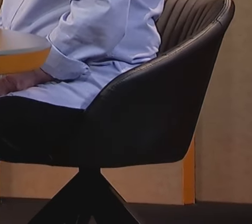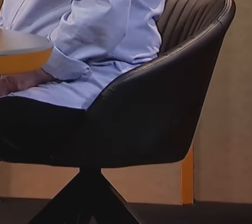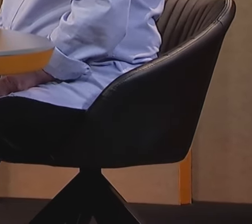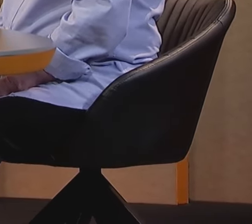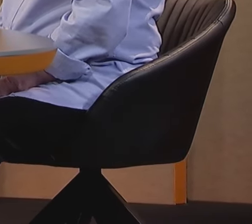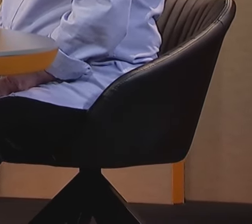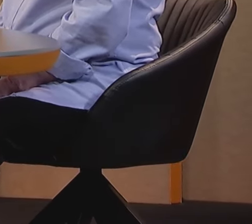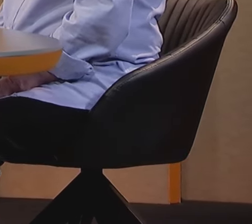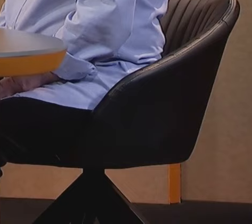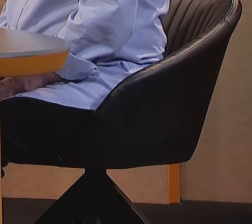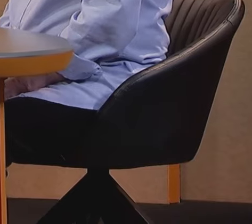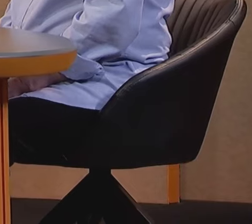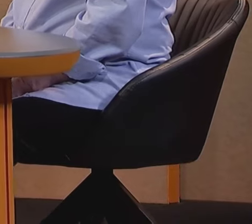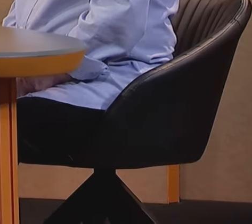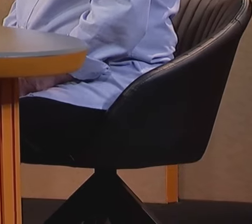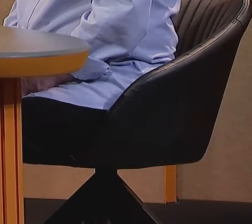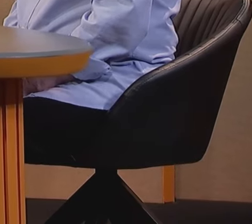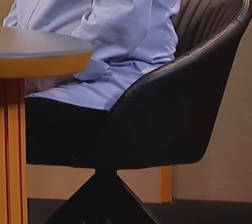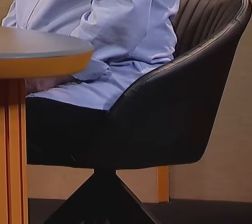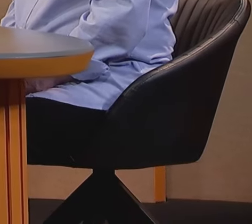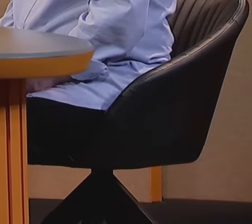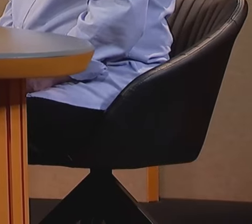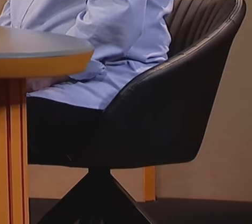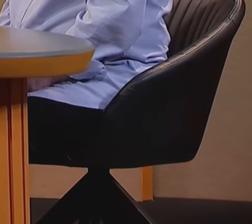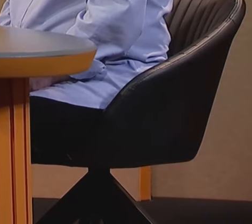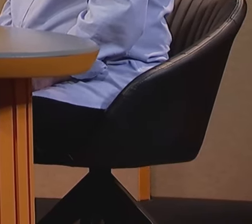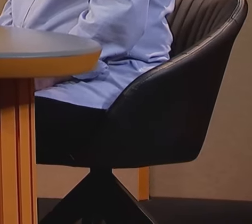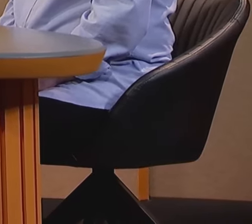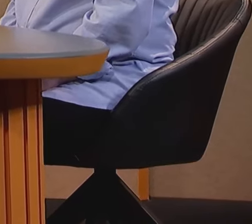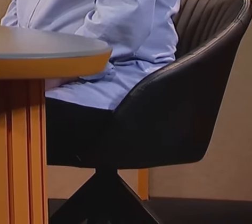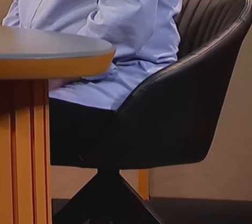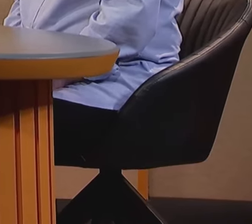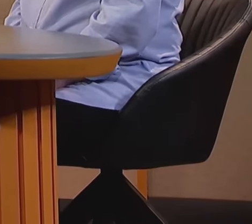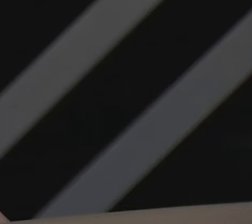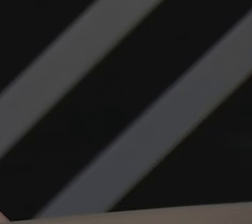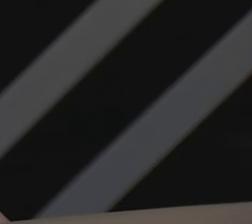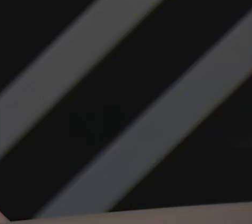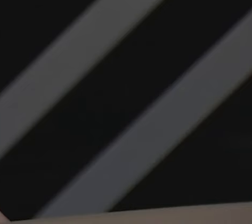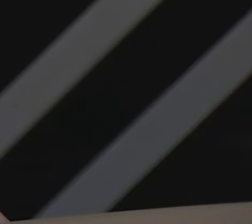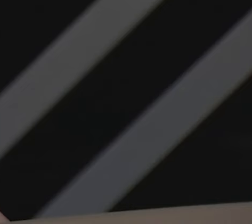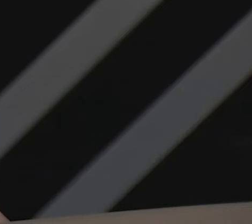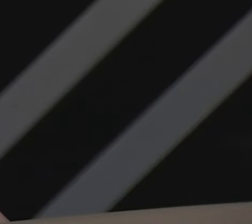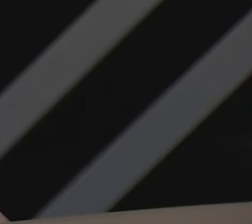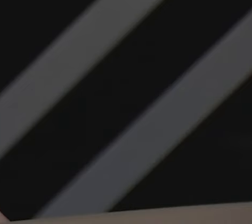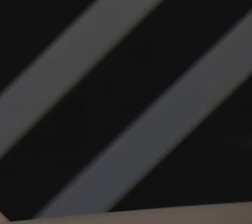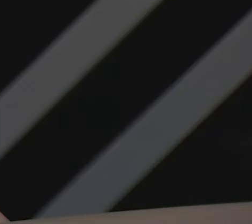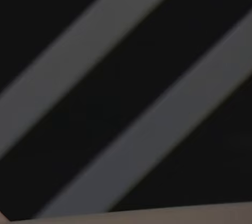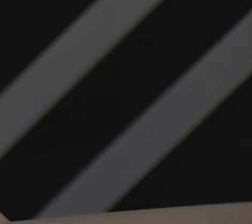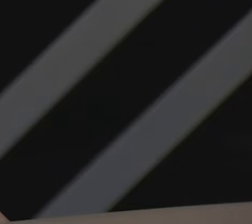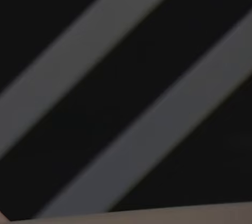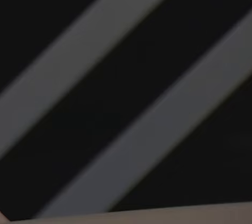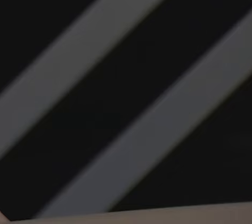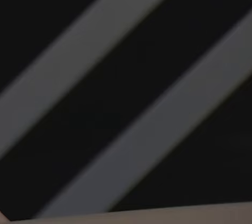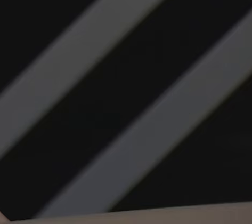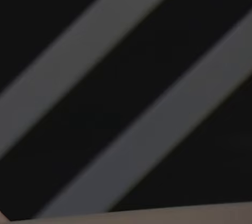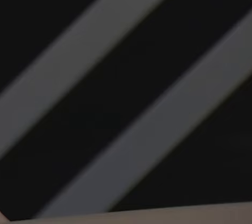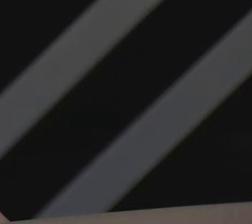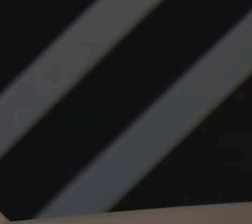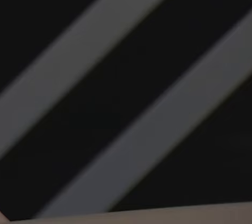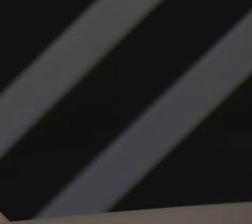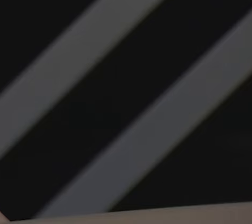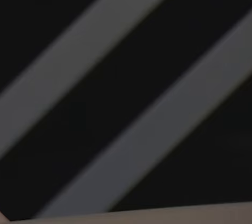está nessa vida. Né? Você não absorve todo aquele sofrimento, porque senão você não caminha. Mas como aquela moça estava muito perto de